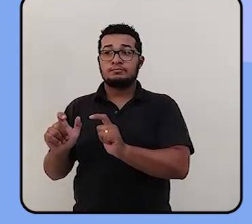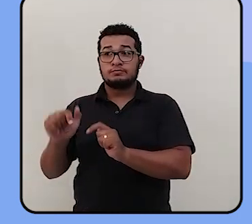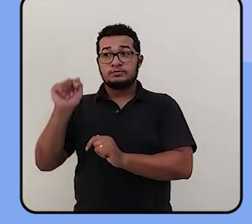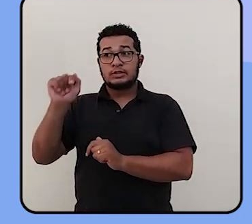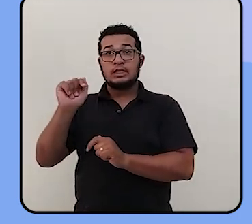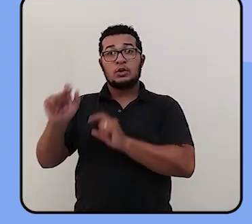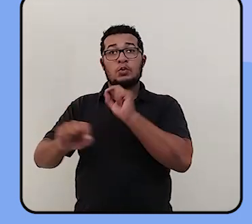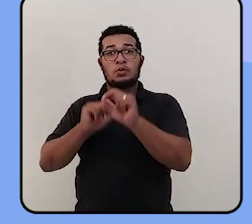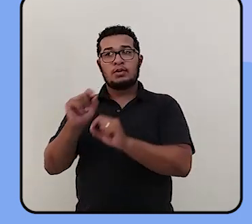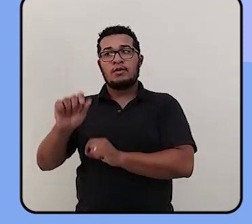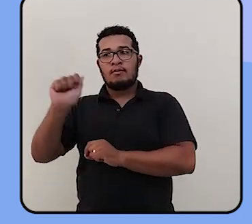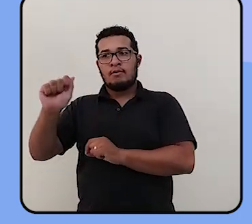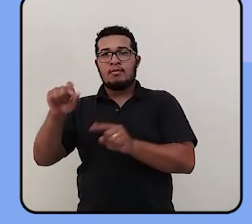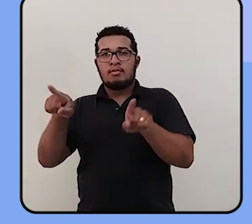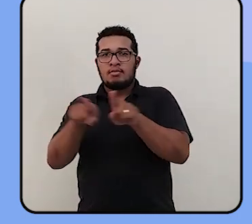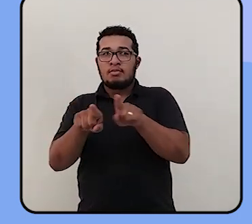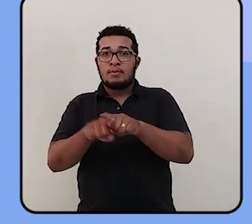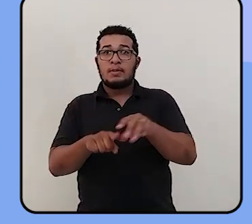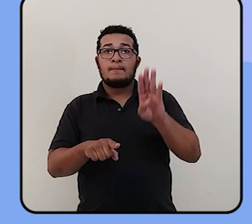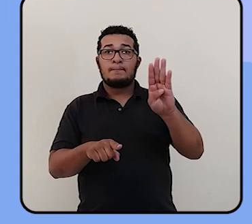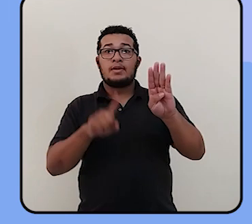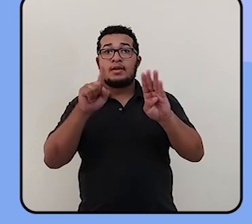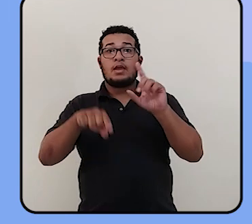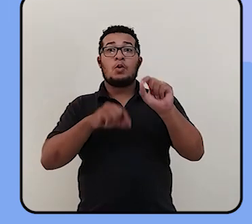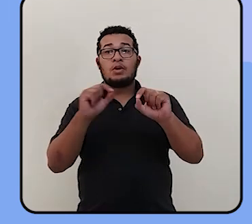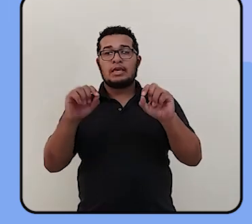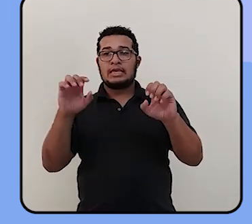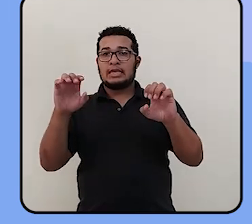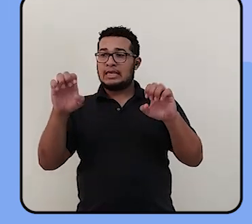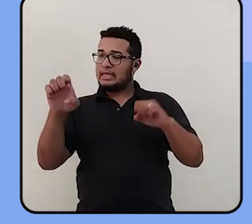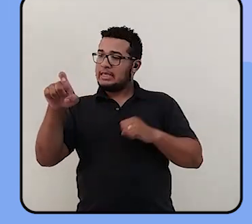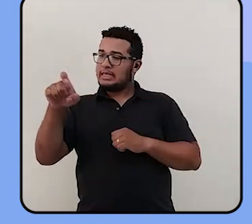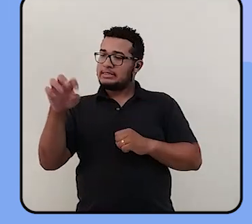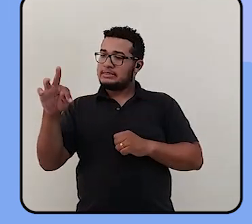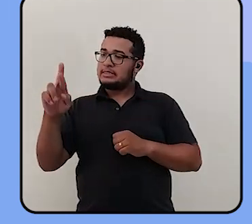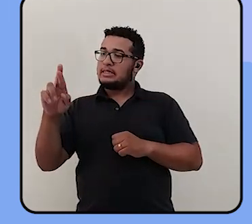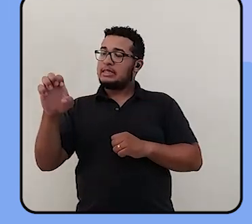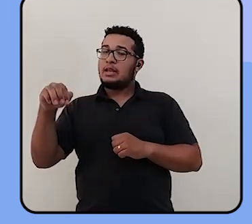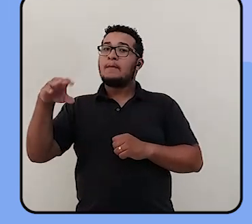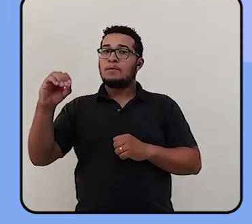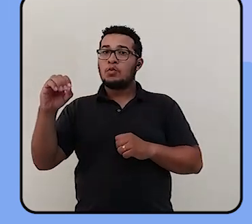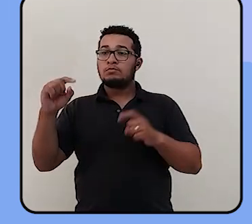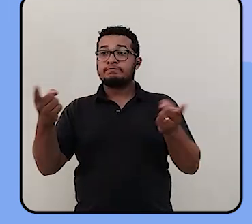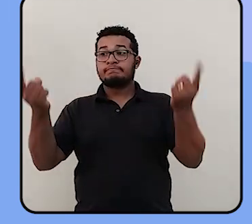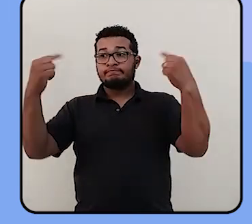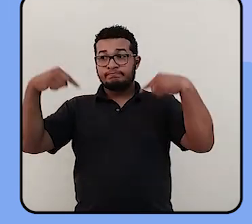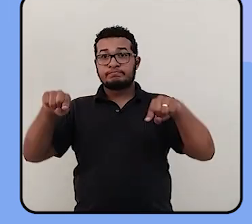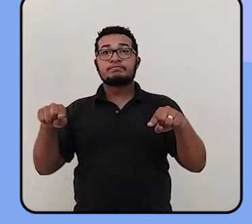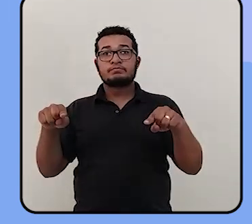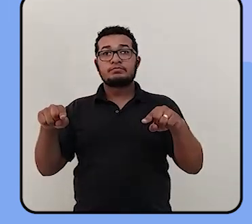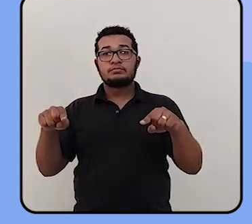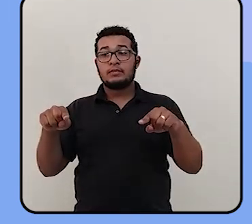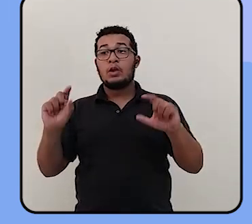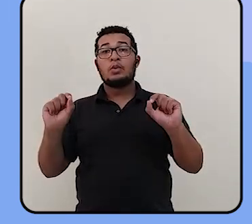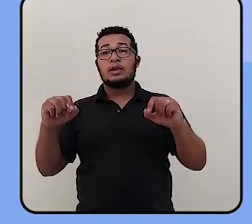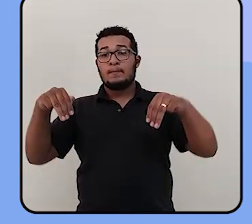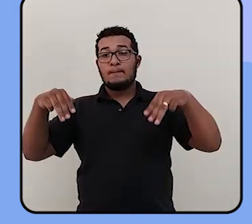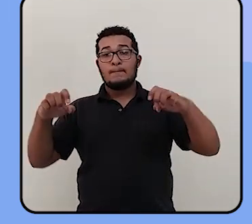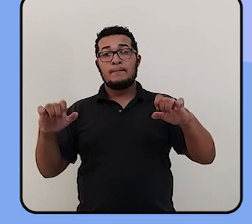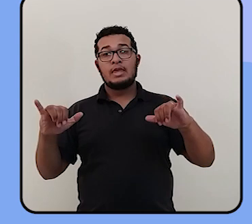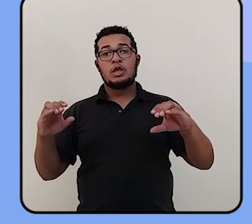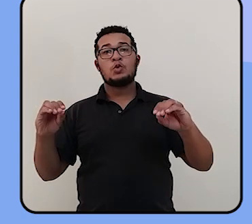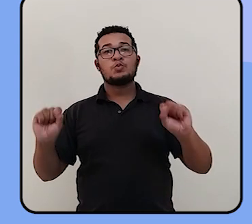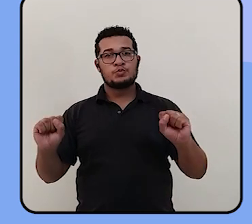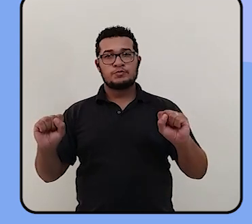Neste caso, A e D são os extremos. B e C são os